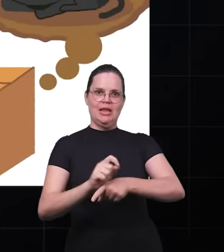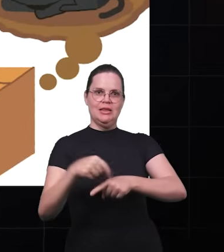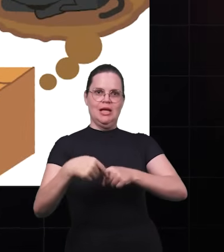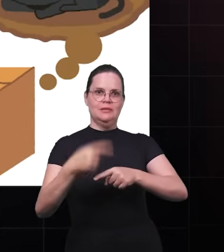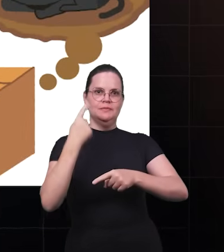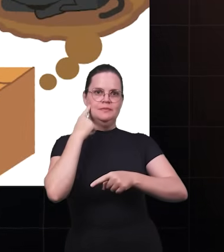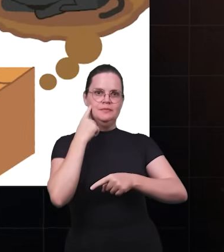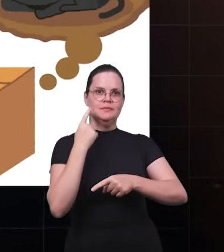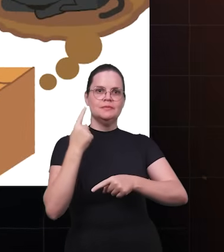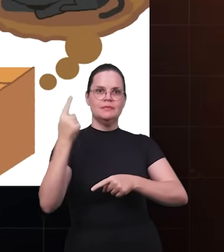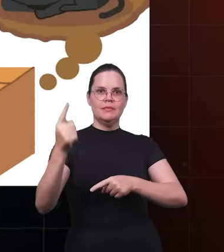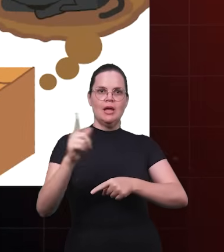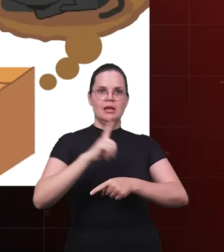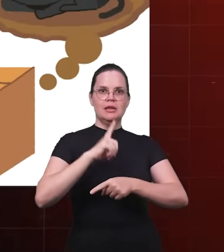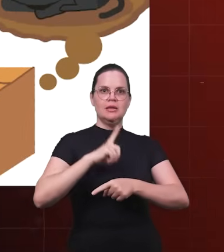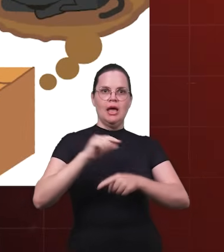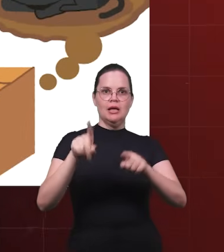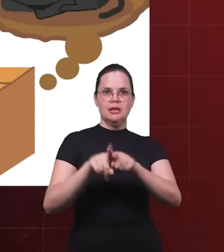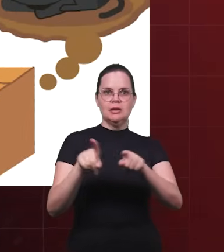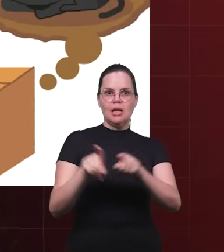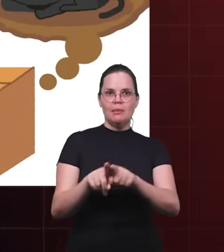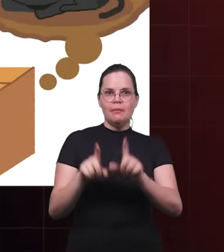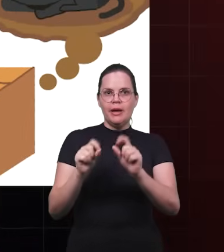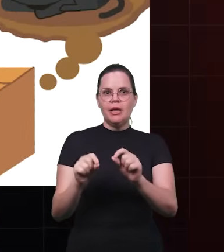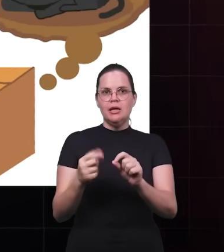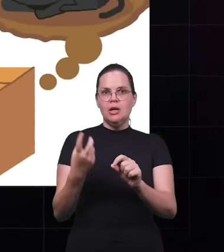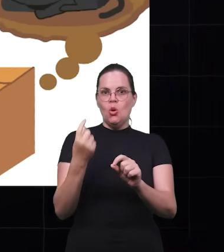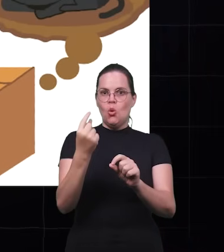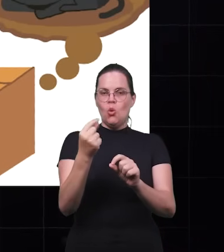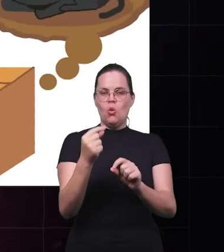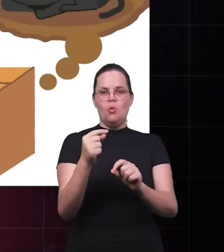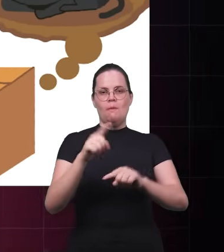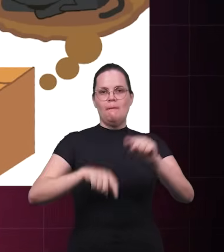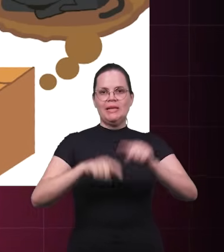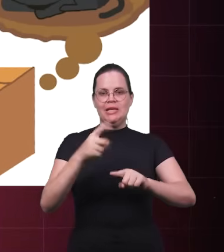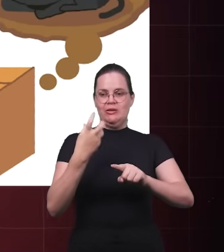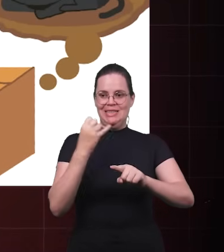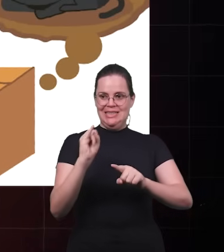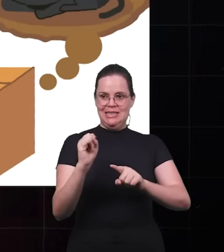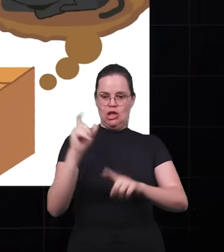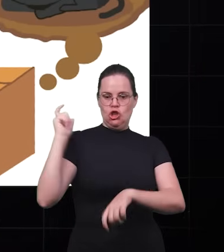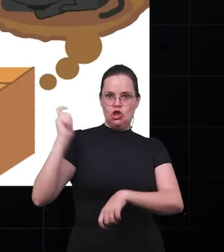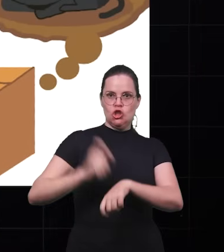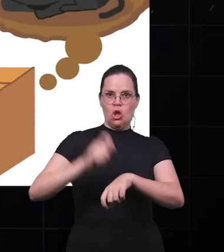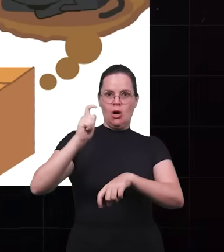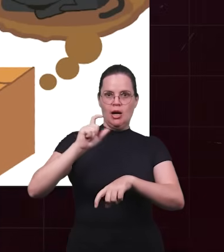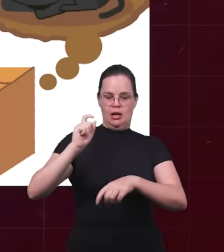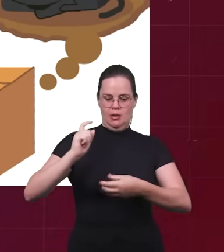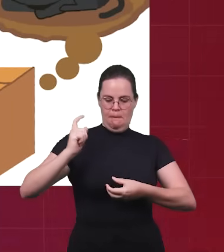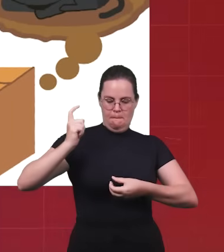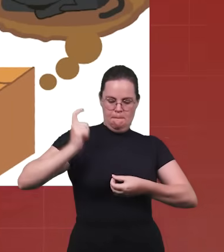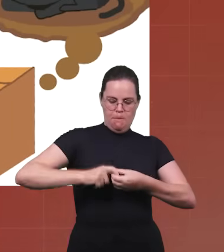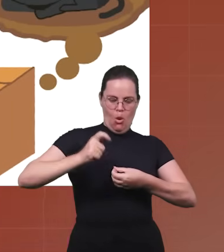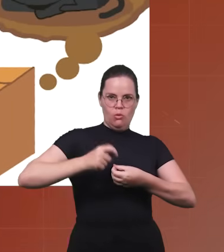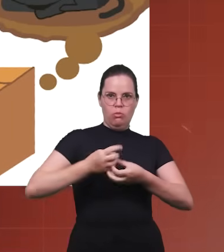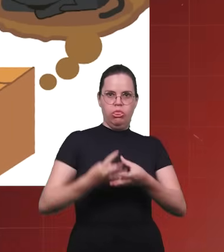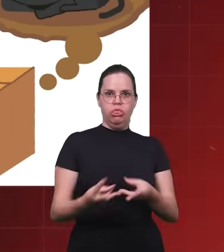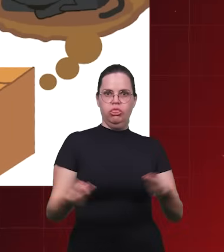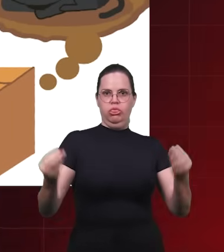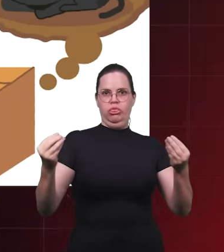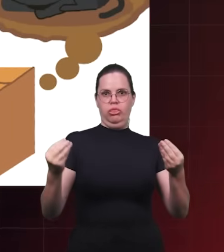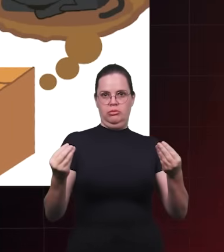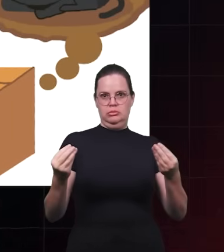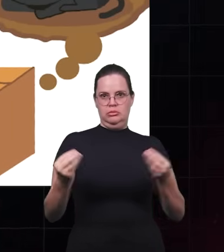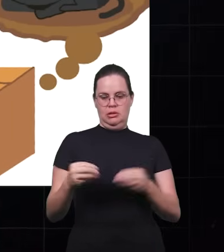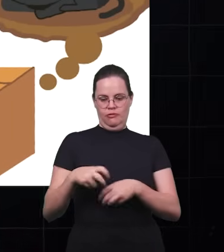que esse martelo ele pode quebrar esse vidro com o veneno, ok? Essa caixa está fechada, então